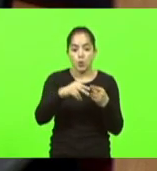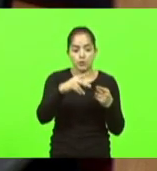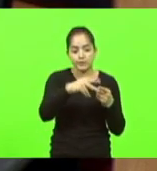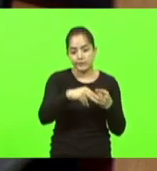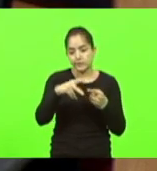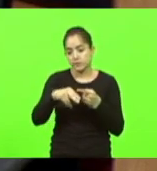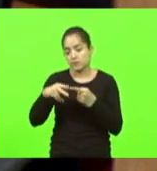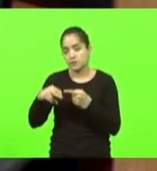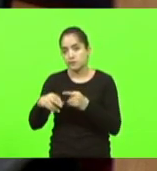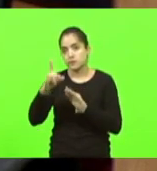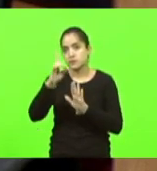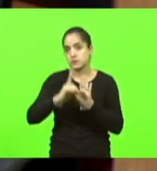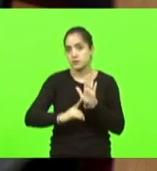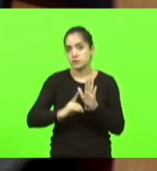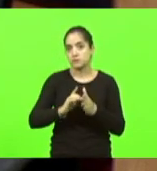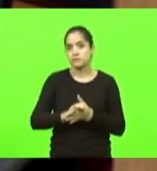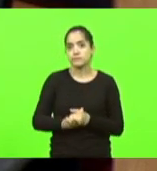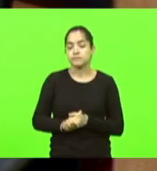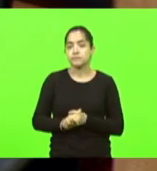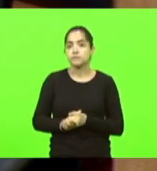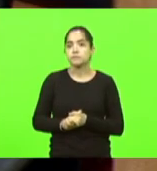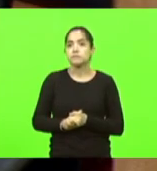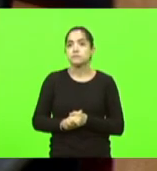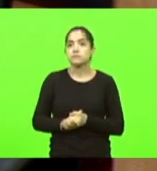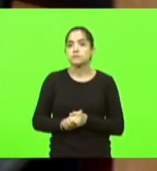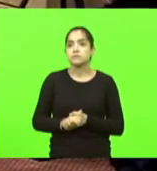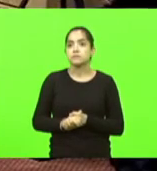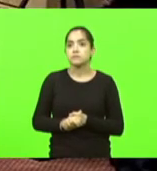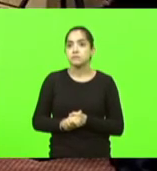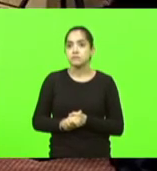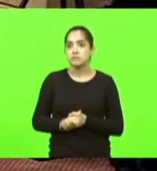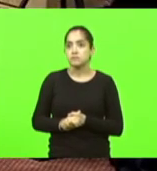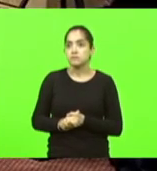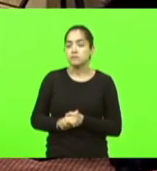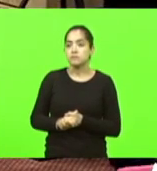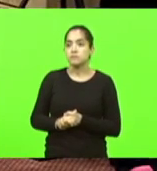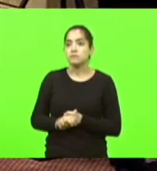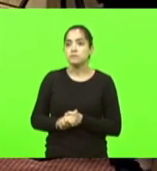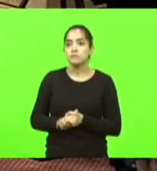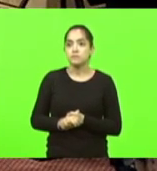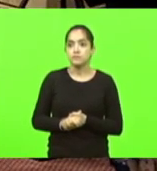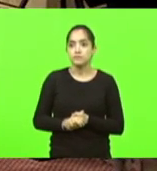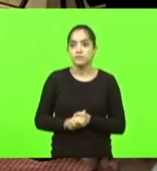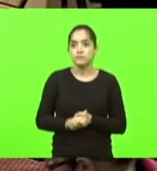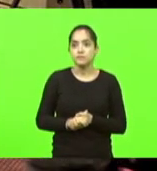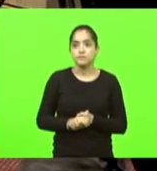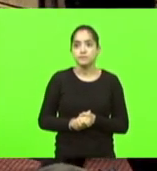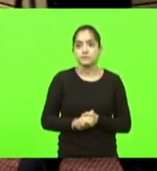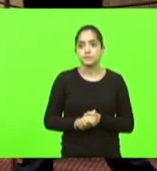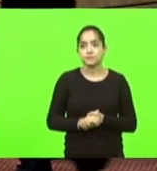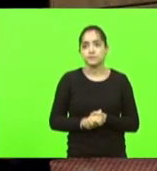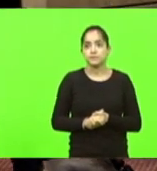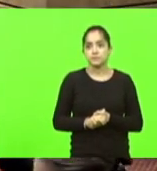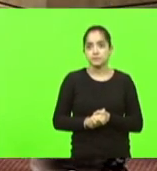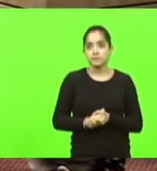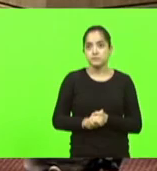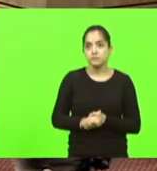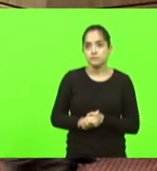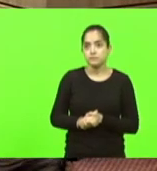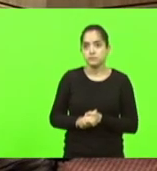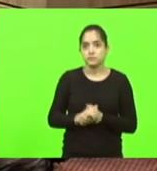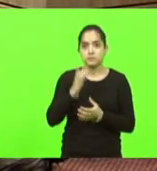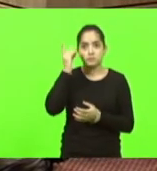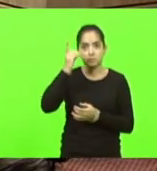verdade obrigada senhor presente o presente e É sim a qual o valor do deputado Valdir cobalchini